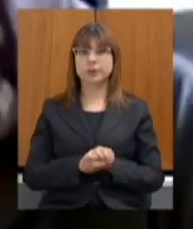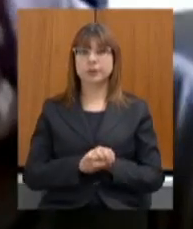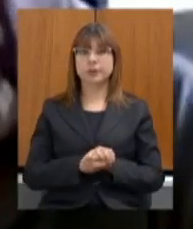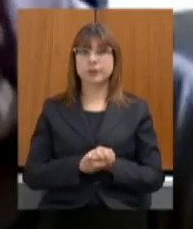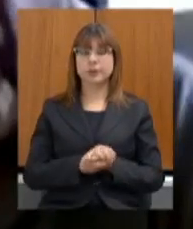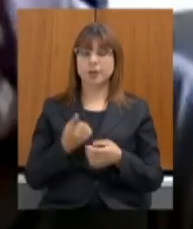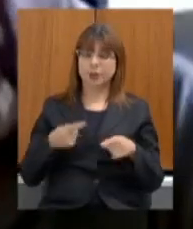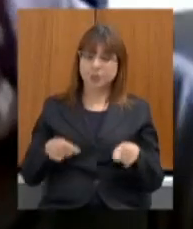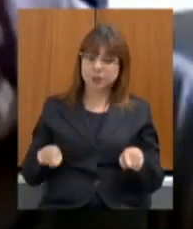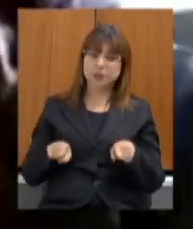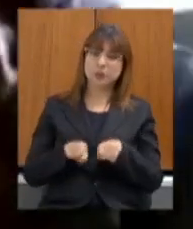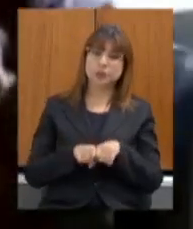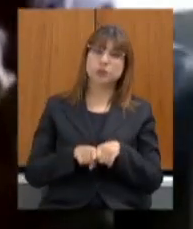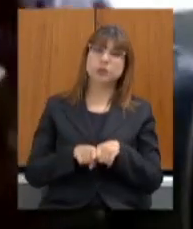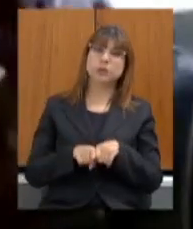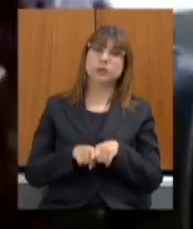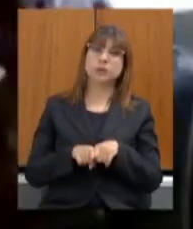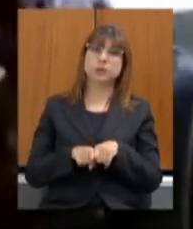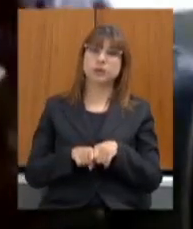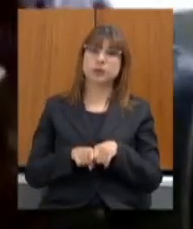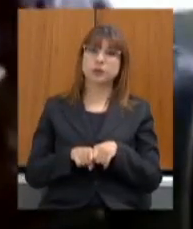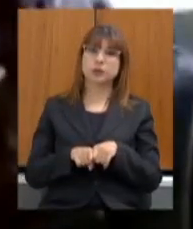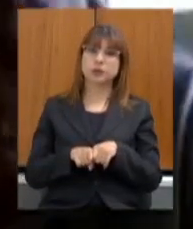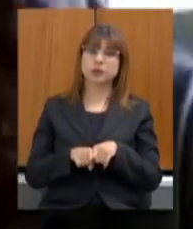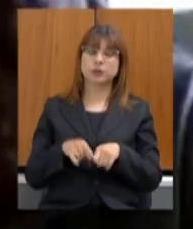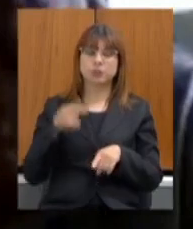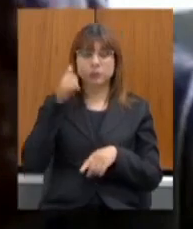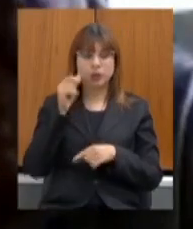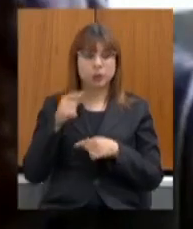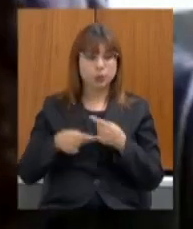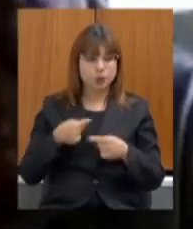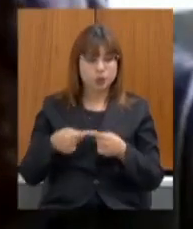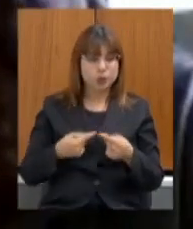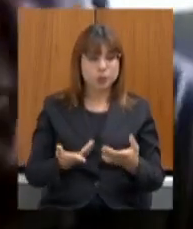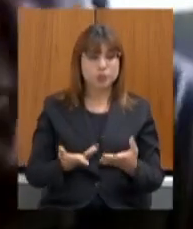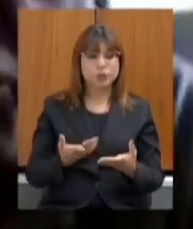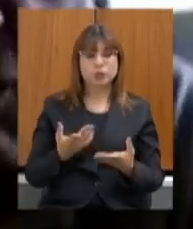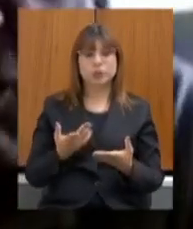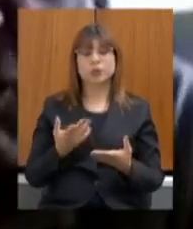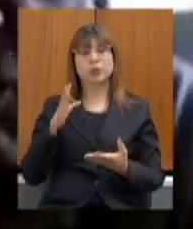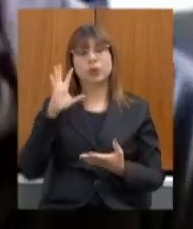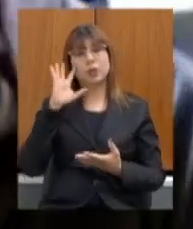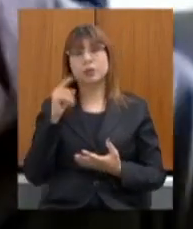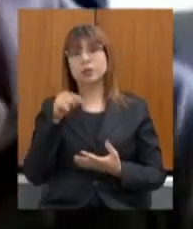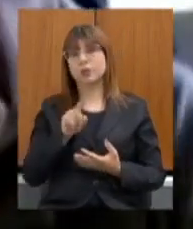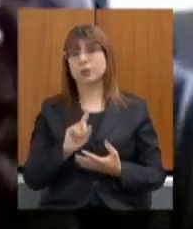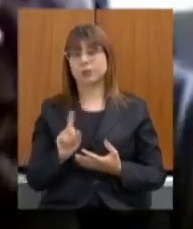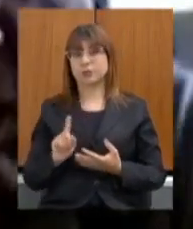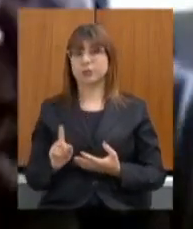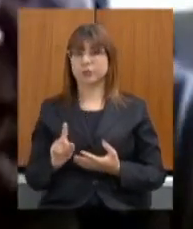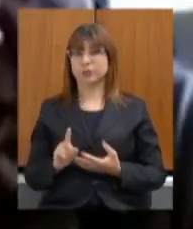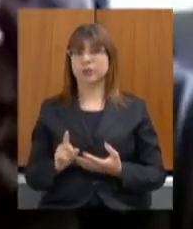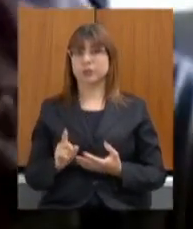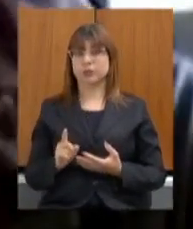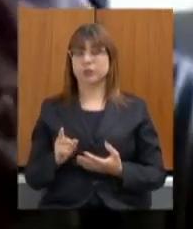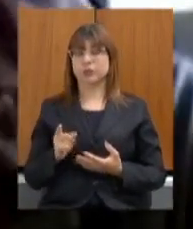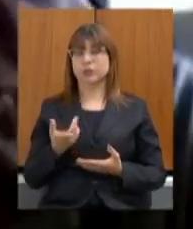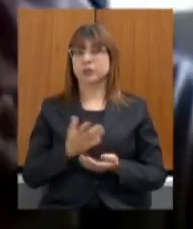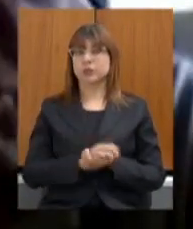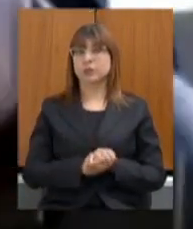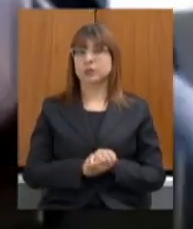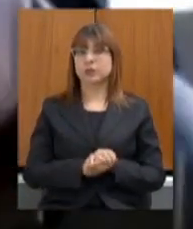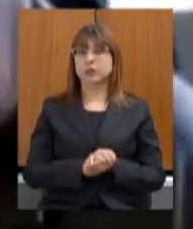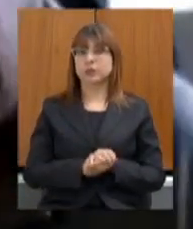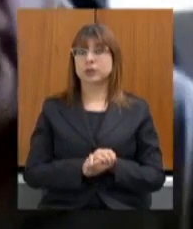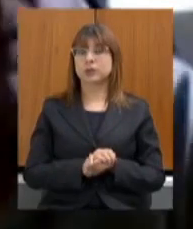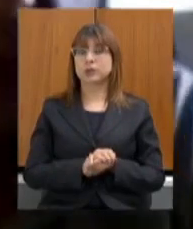nas parcerias, na desburocratização. Não é a solução, gigantismo estatal, isso não é da esquerda, isso não está em